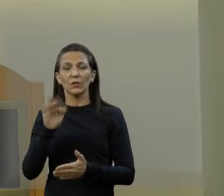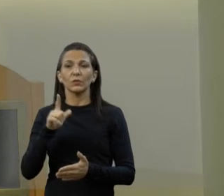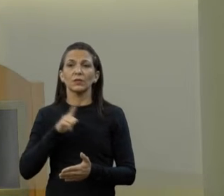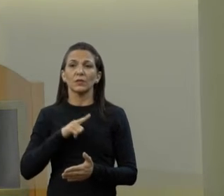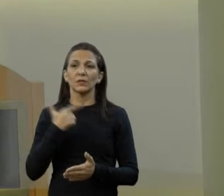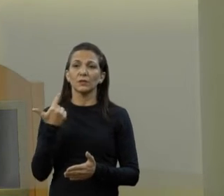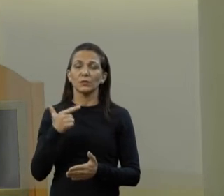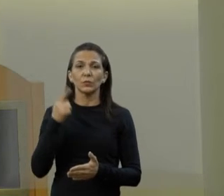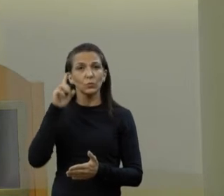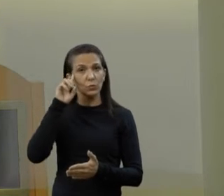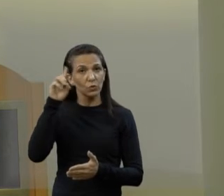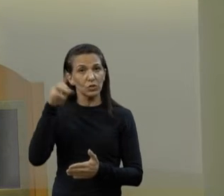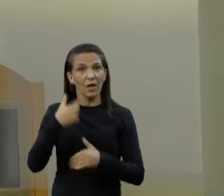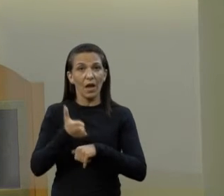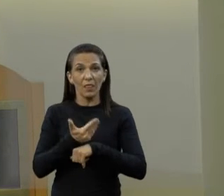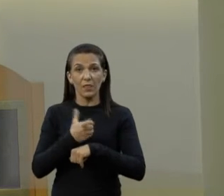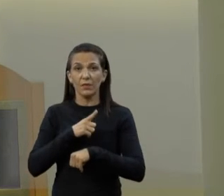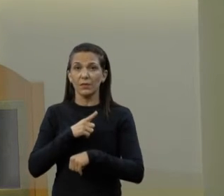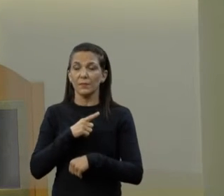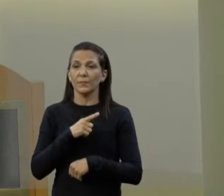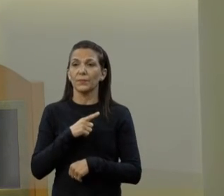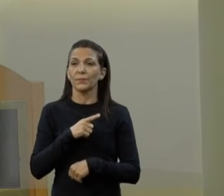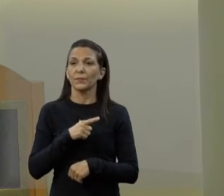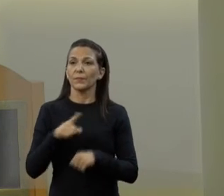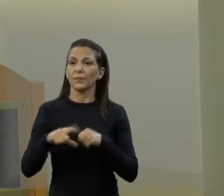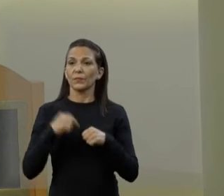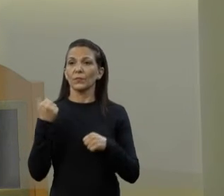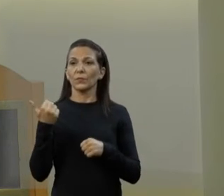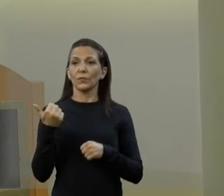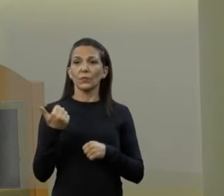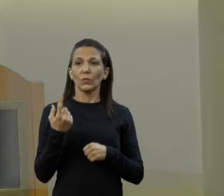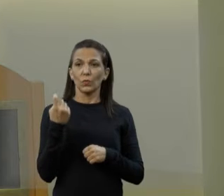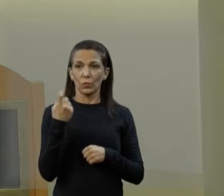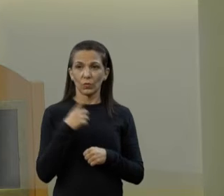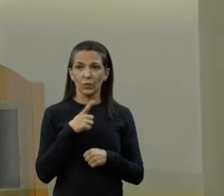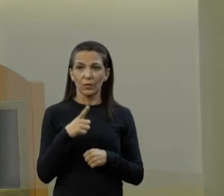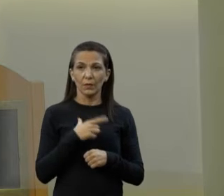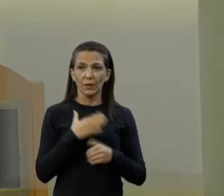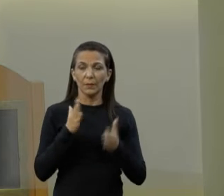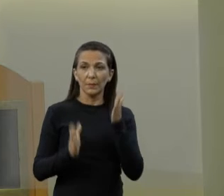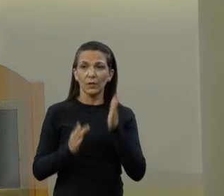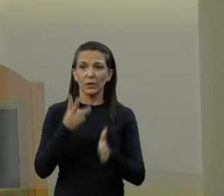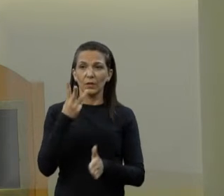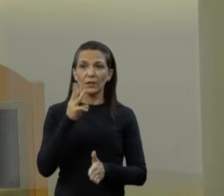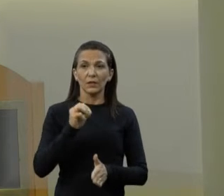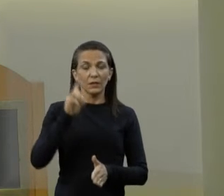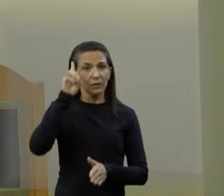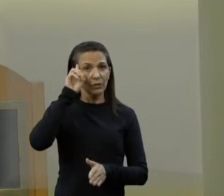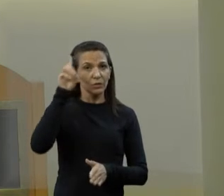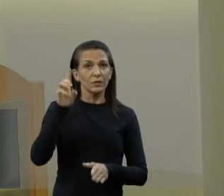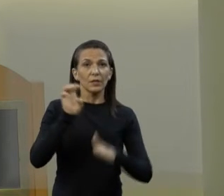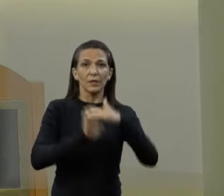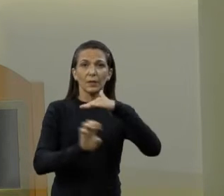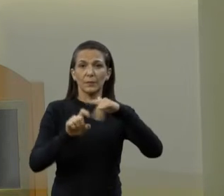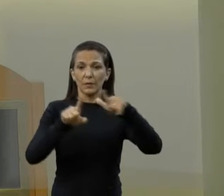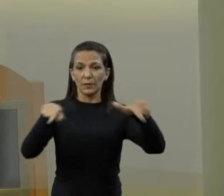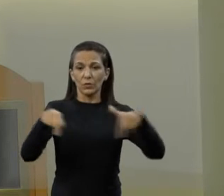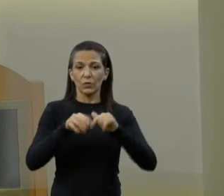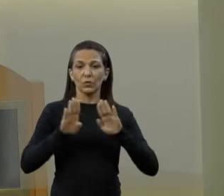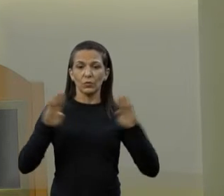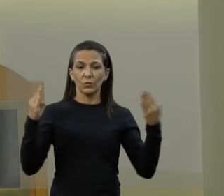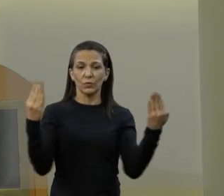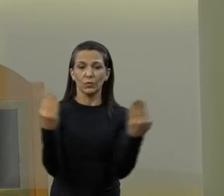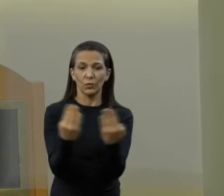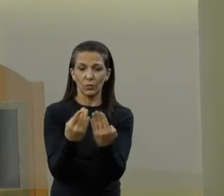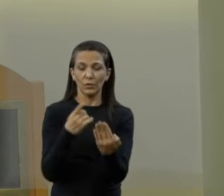atraso parágrafo único caso a recuperação seja efetuada no prazo de 30 dias EA empresa loteadora não